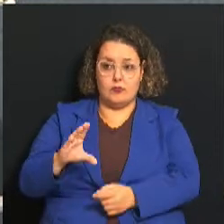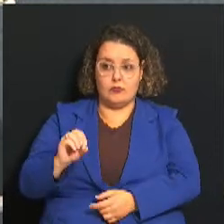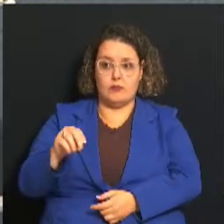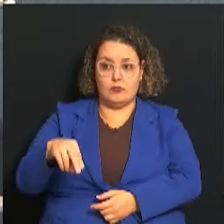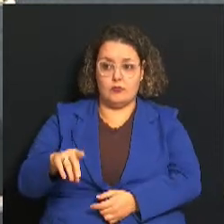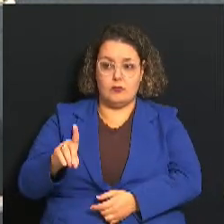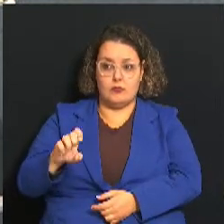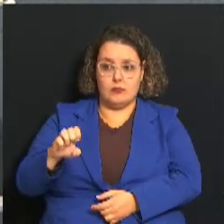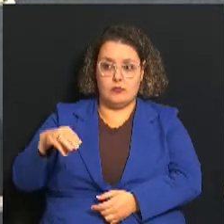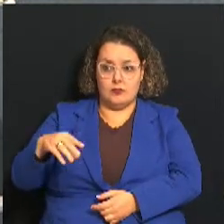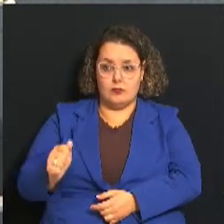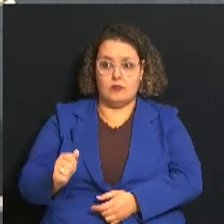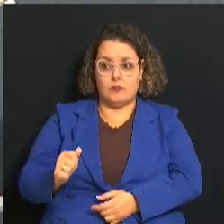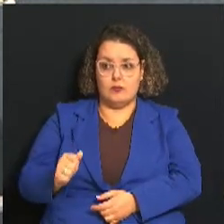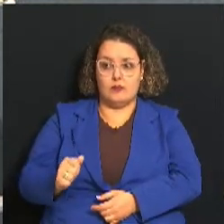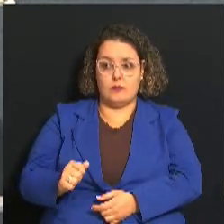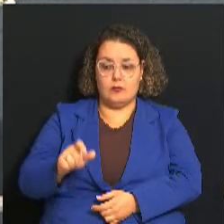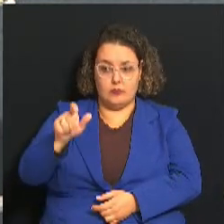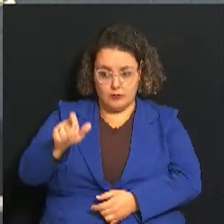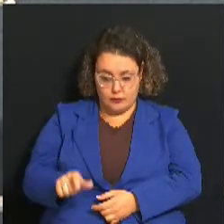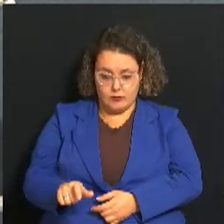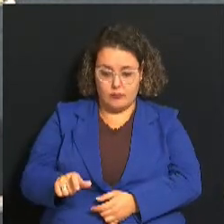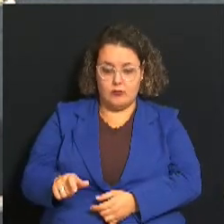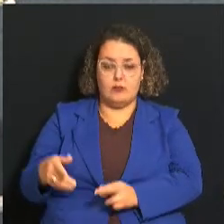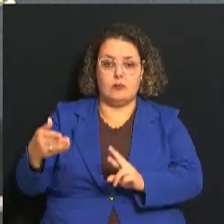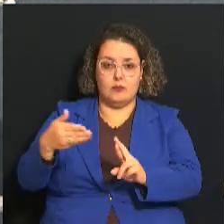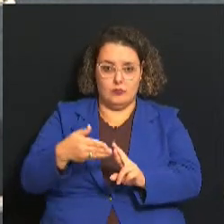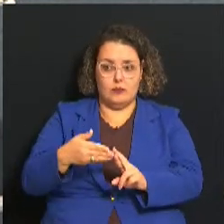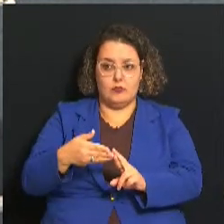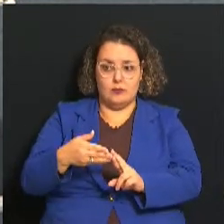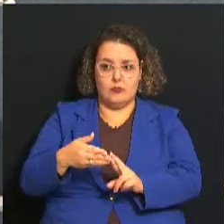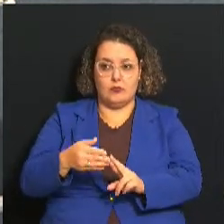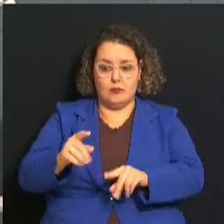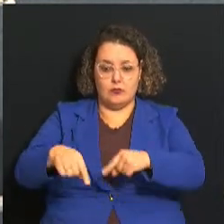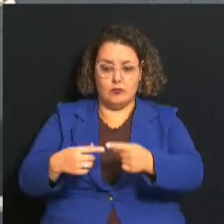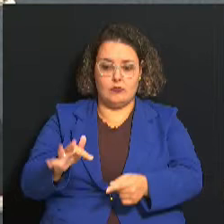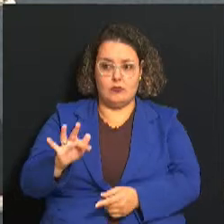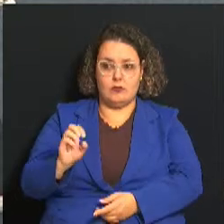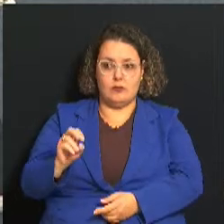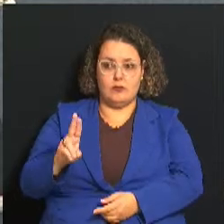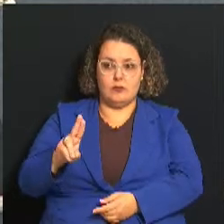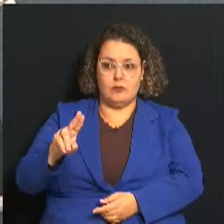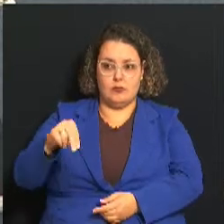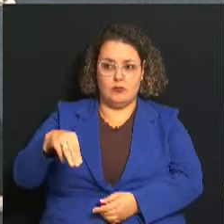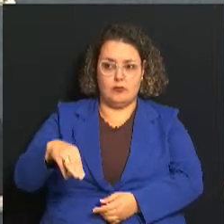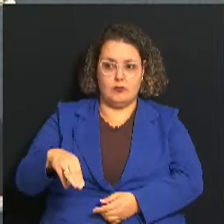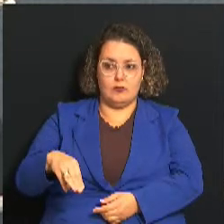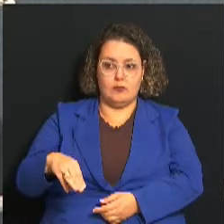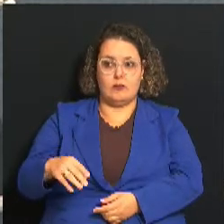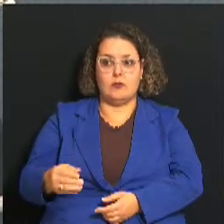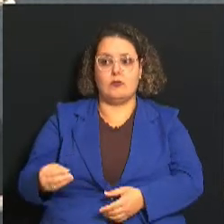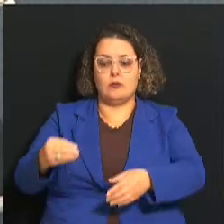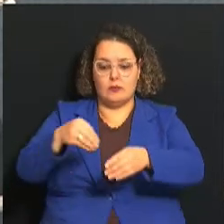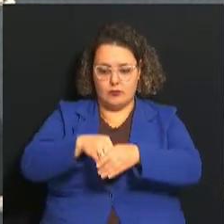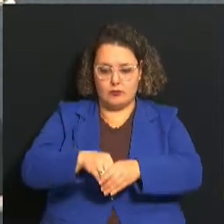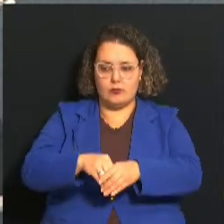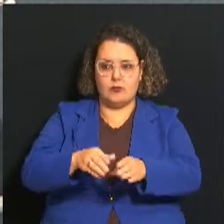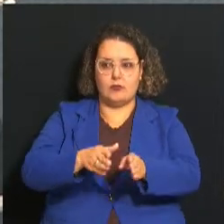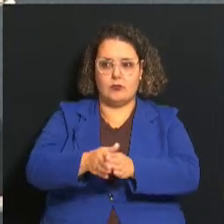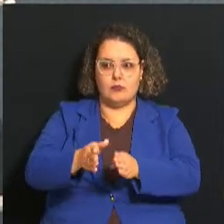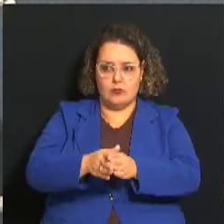AGO, essa pessoa que está representando o CONDEMA em outros fóruns traz os informes para dentro do conselho. Então, é uma